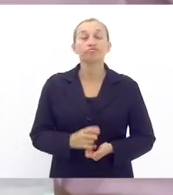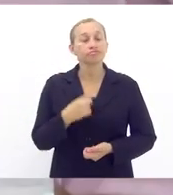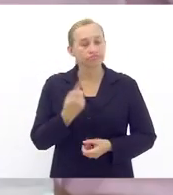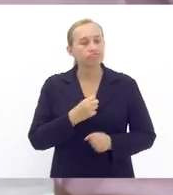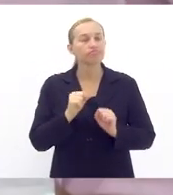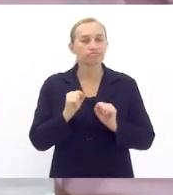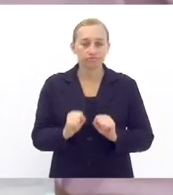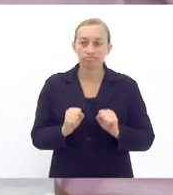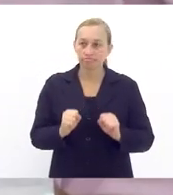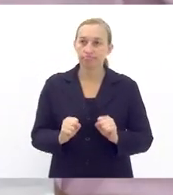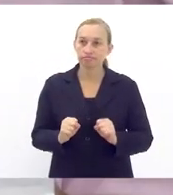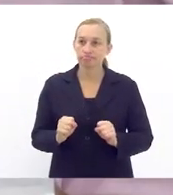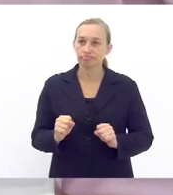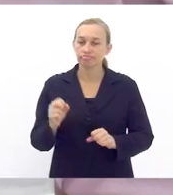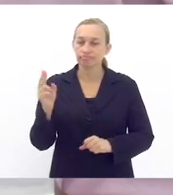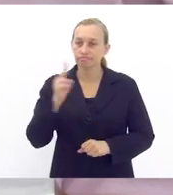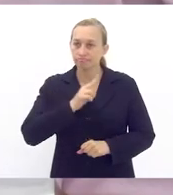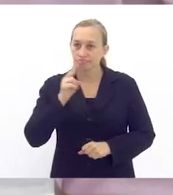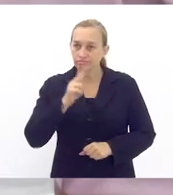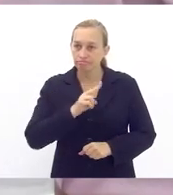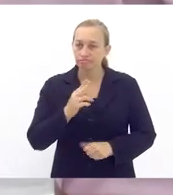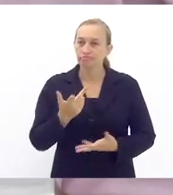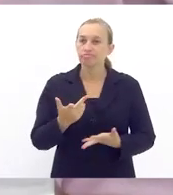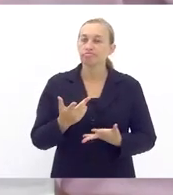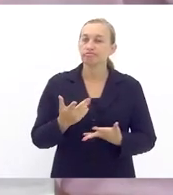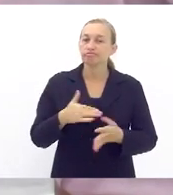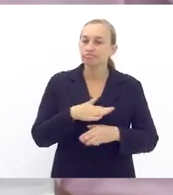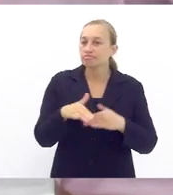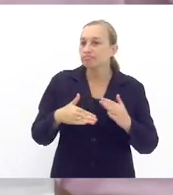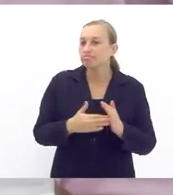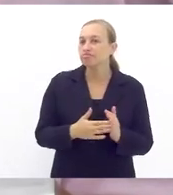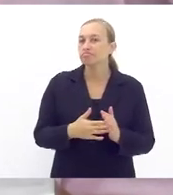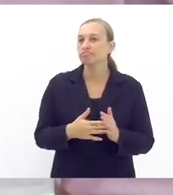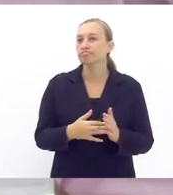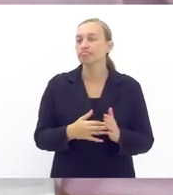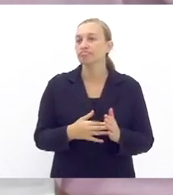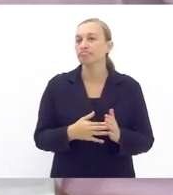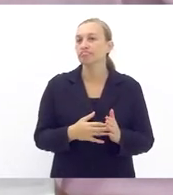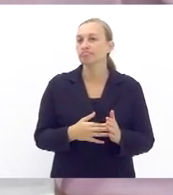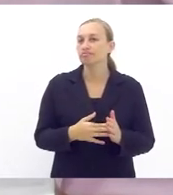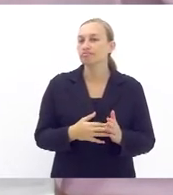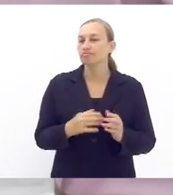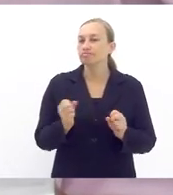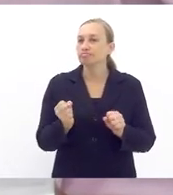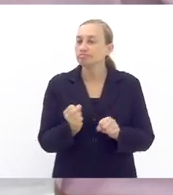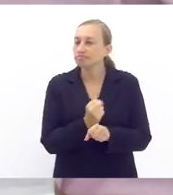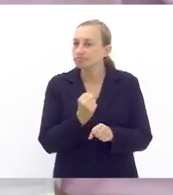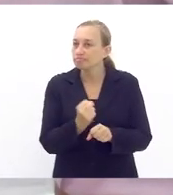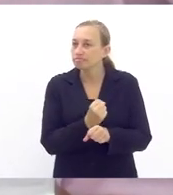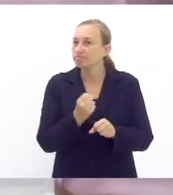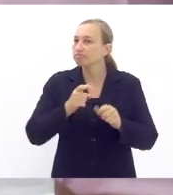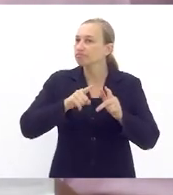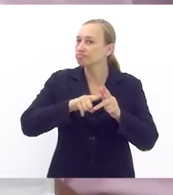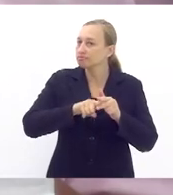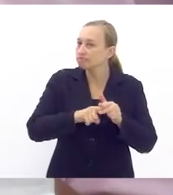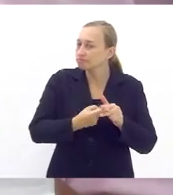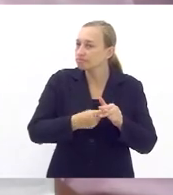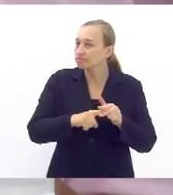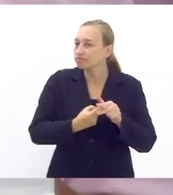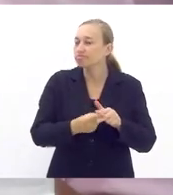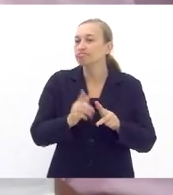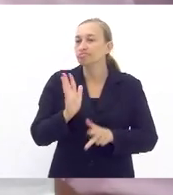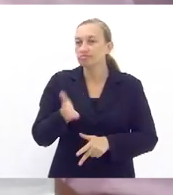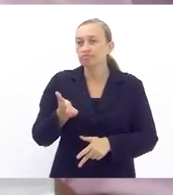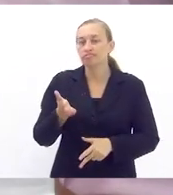possa agilizar né toda essa parte de da reforma essa prospecção a gente já